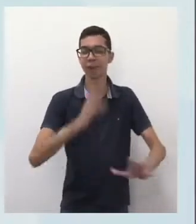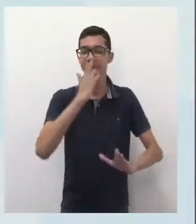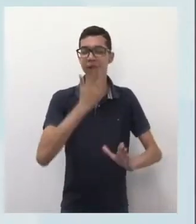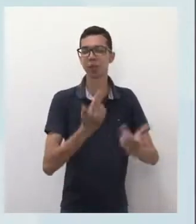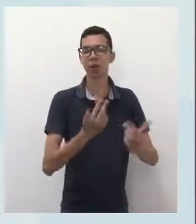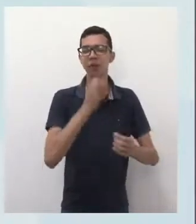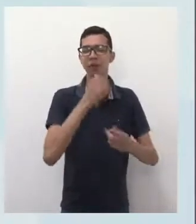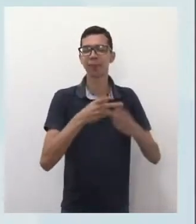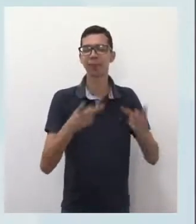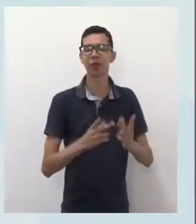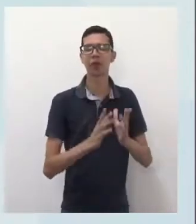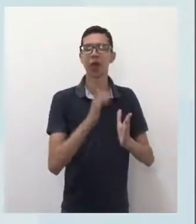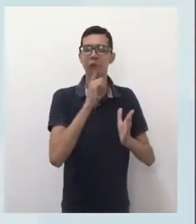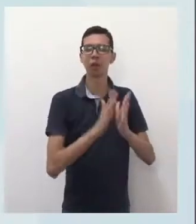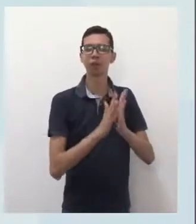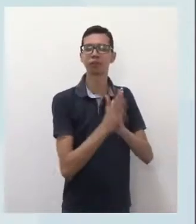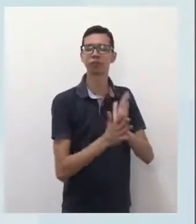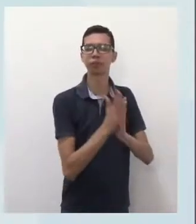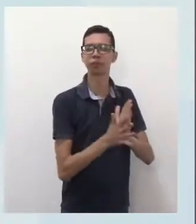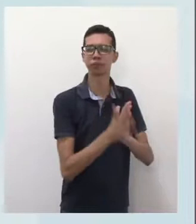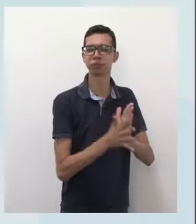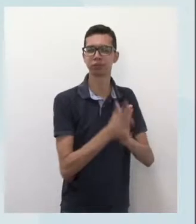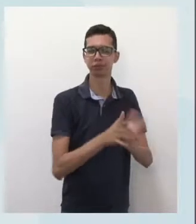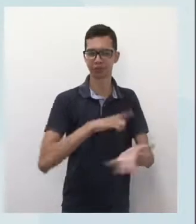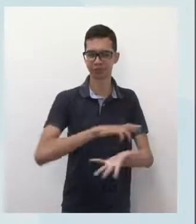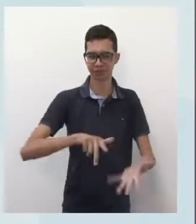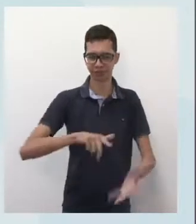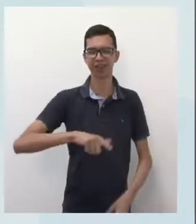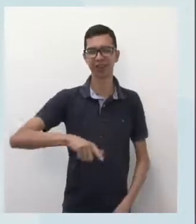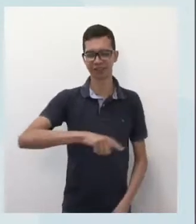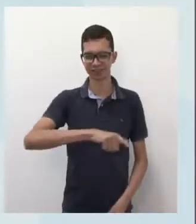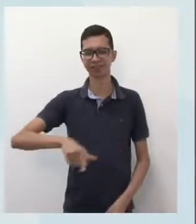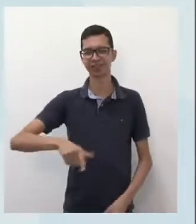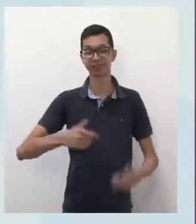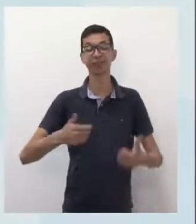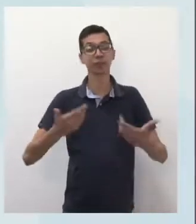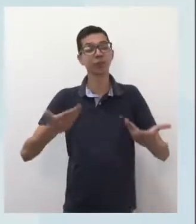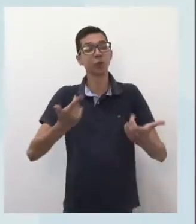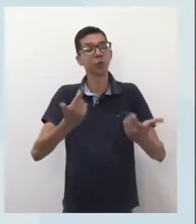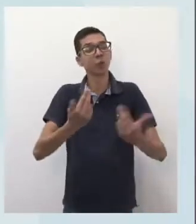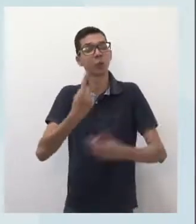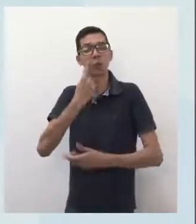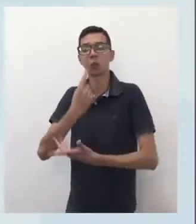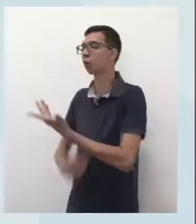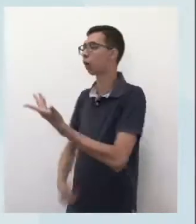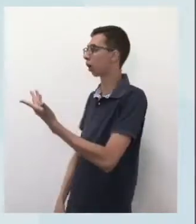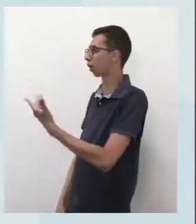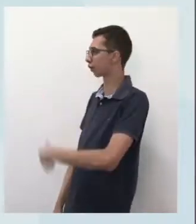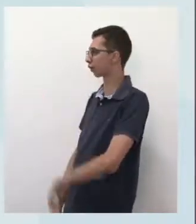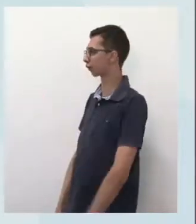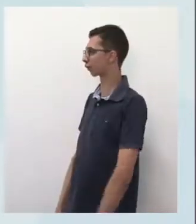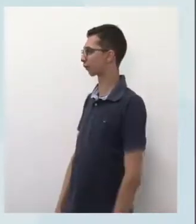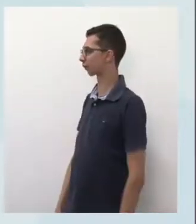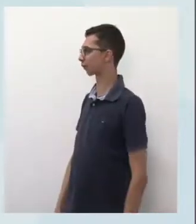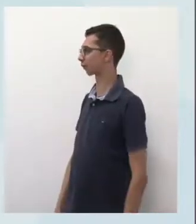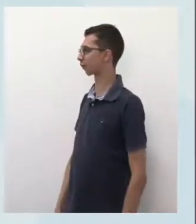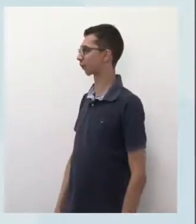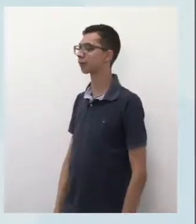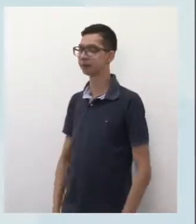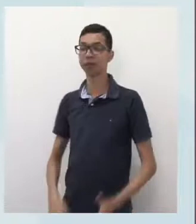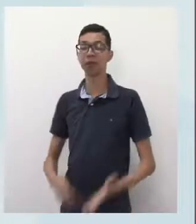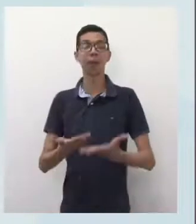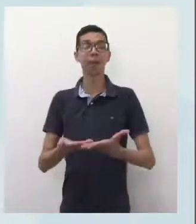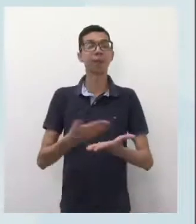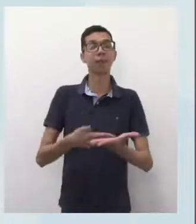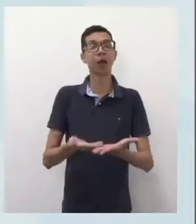Está na lista de instruções e recomendações, leia o manual, mas deveria estar aqui,